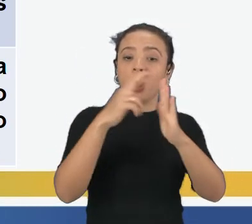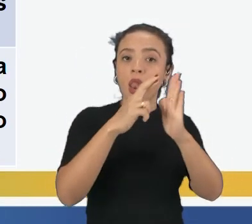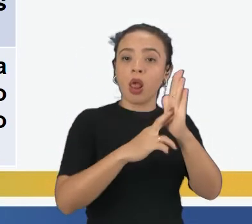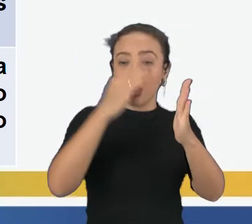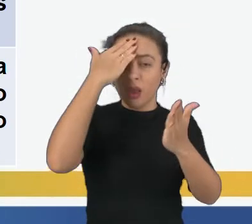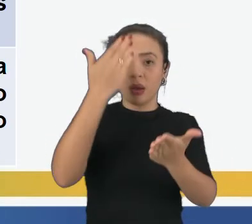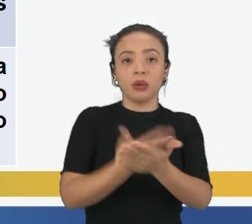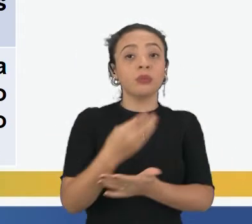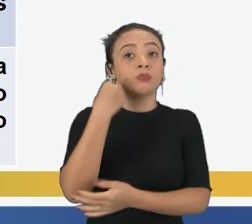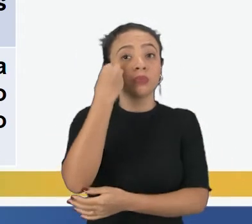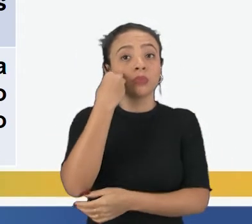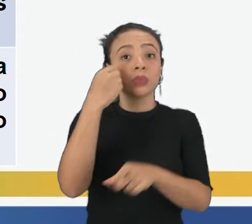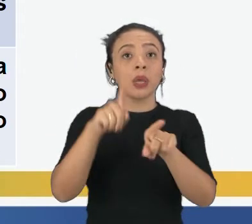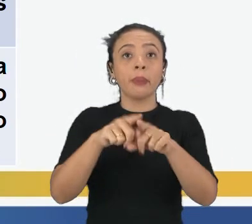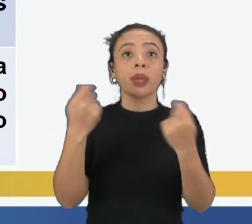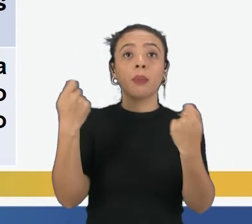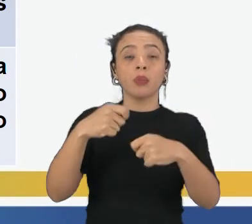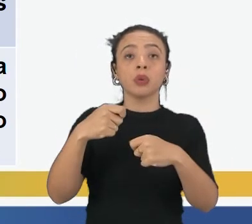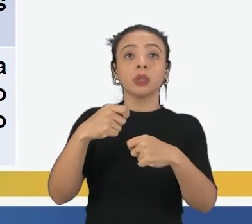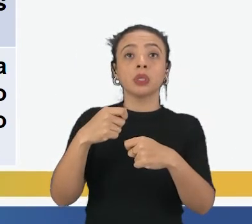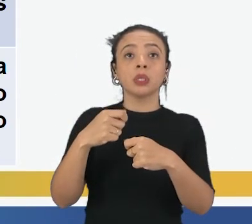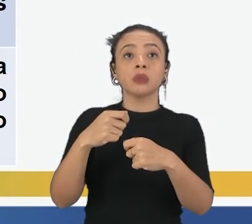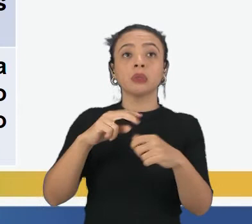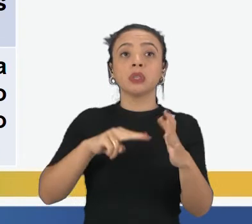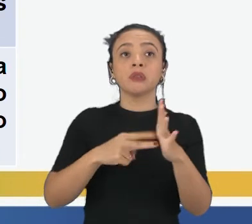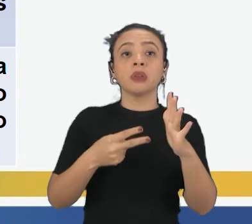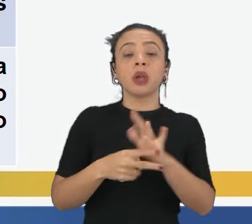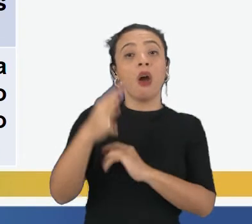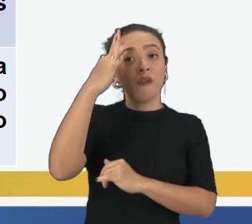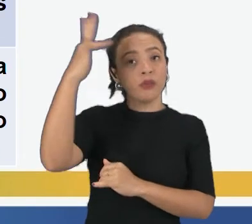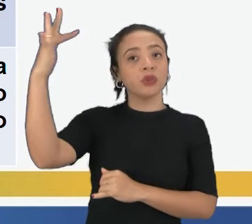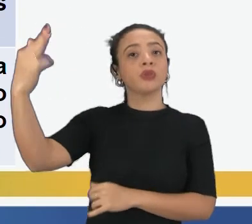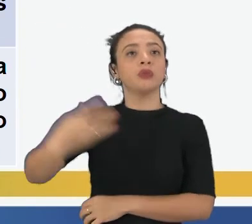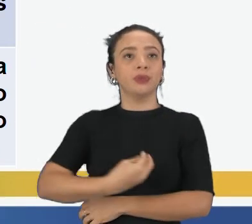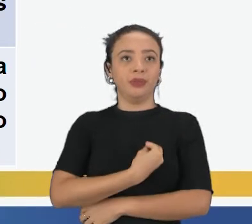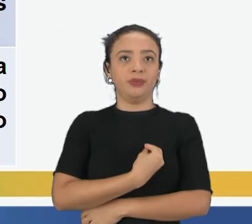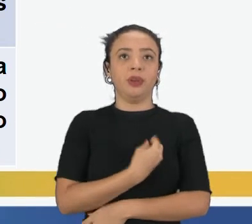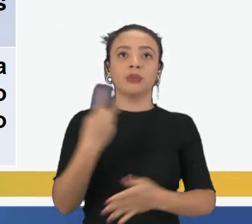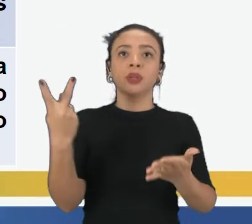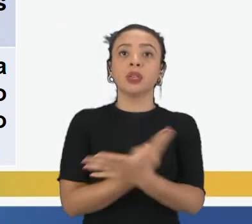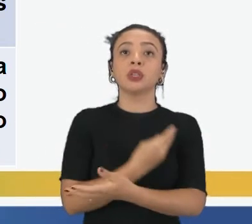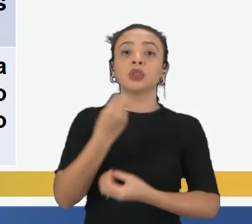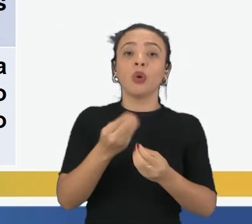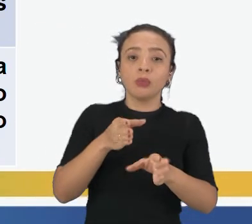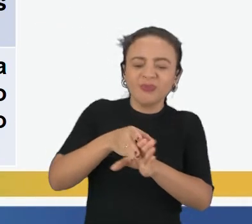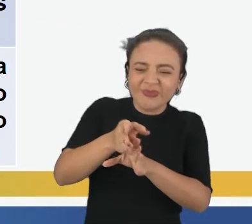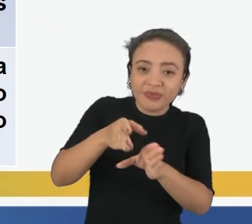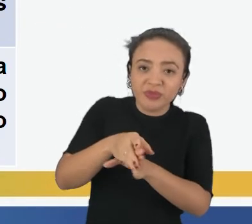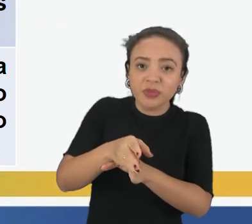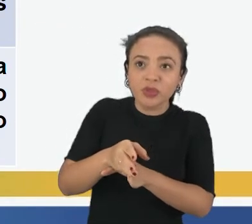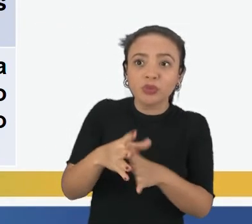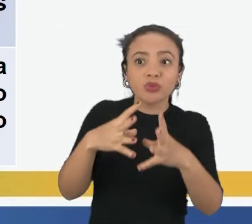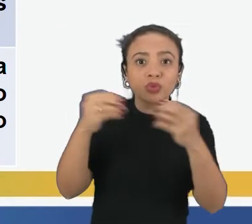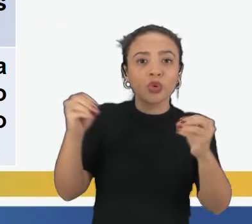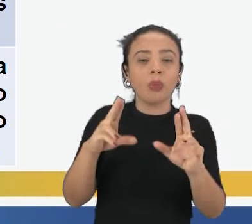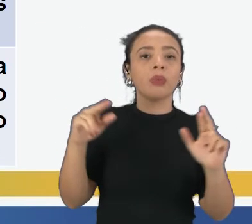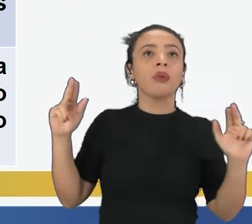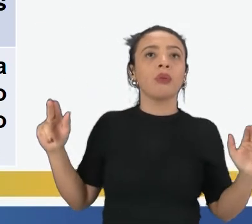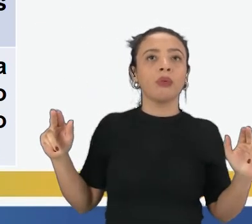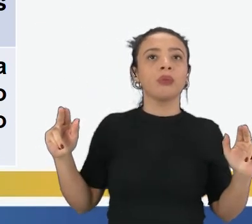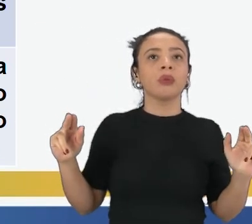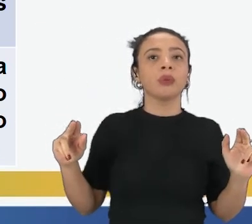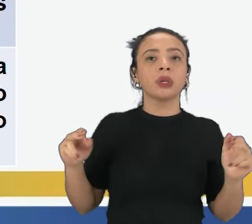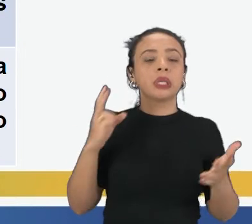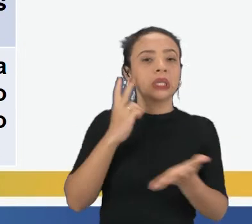experiências que podem ser chamados de um modo geral todos os dias de vida ela funciona como um guia que nunca desaparece de qualquer